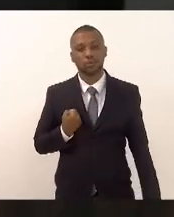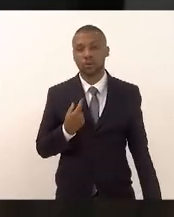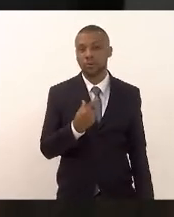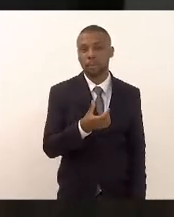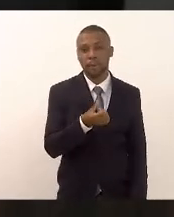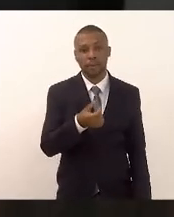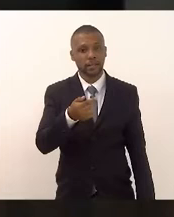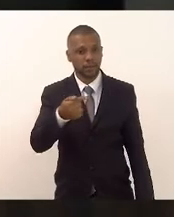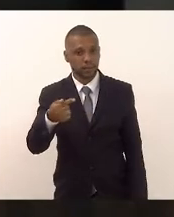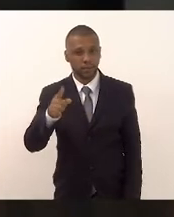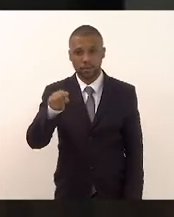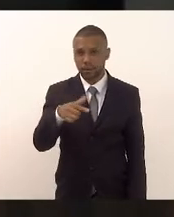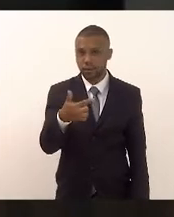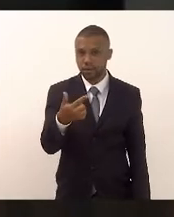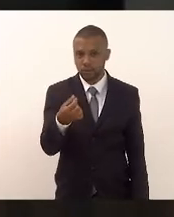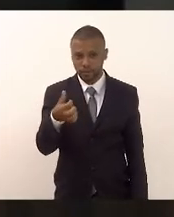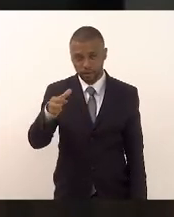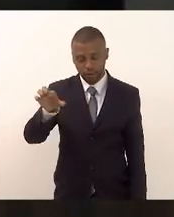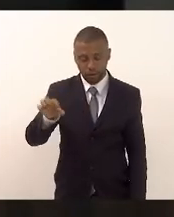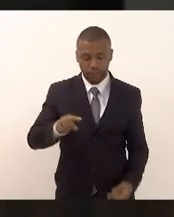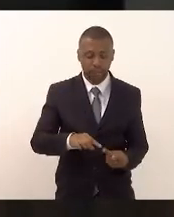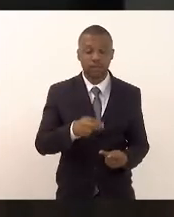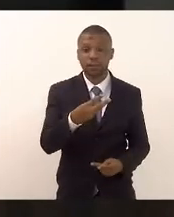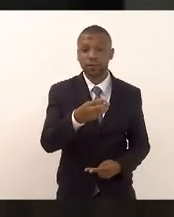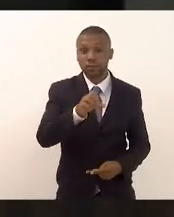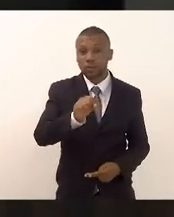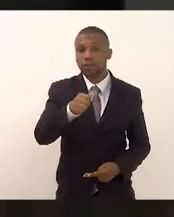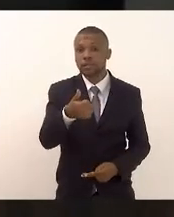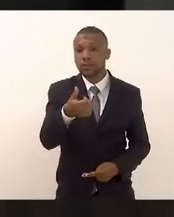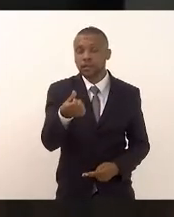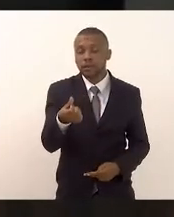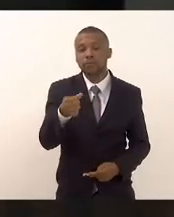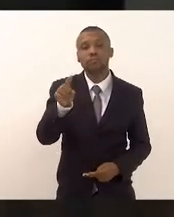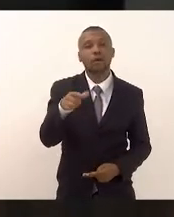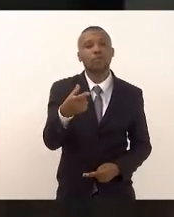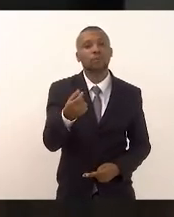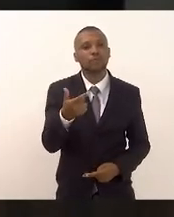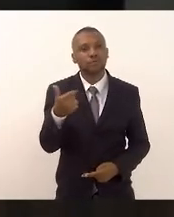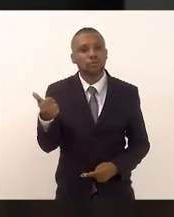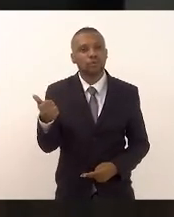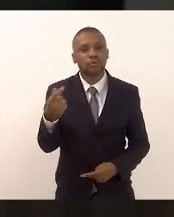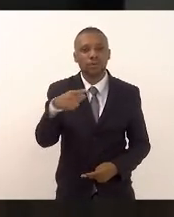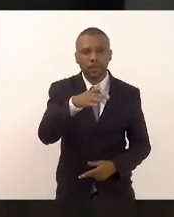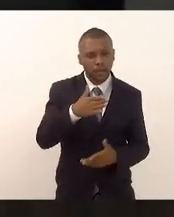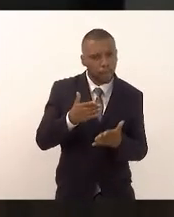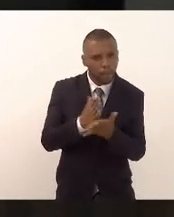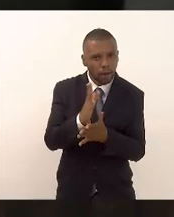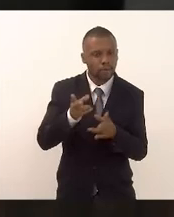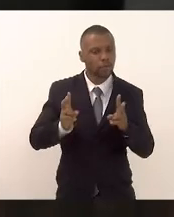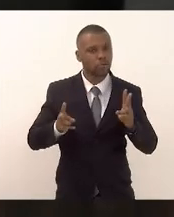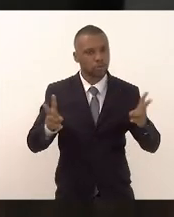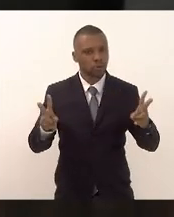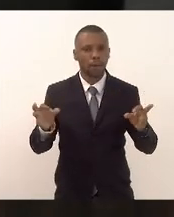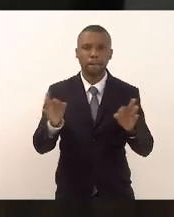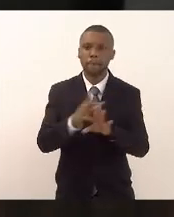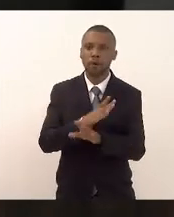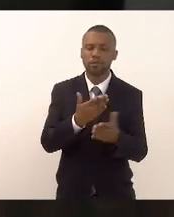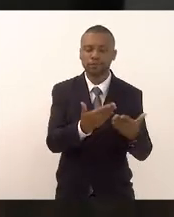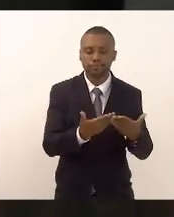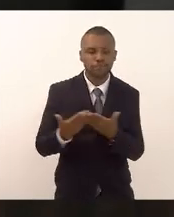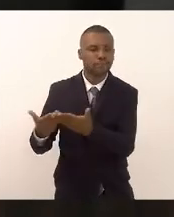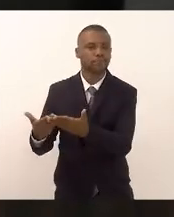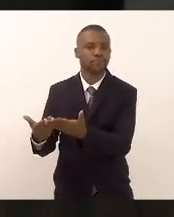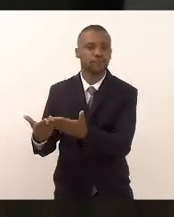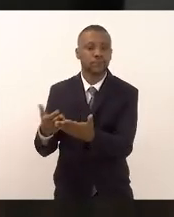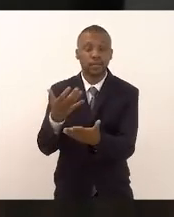1677 de 19, 3816 de 21. Se os que aprovam, permaneçam como estão, aprovados. Requer a inclusão na